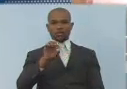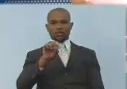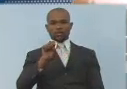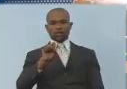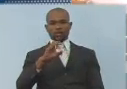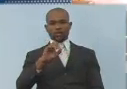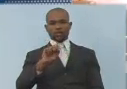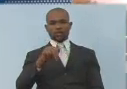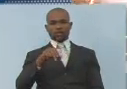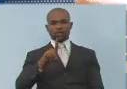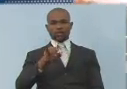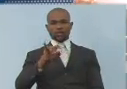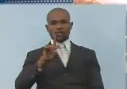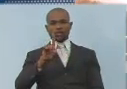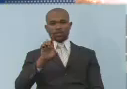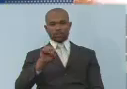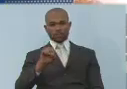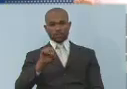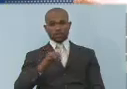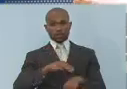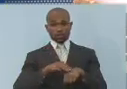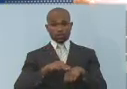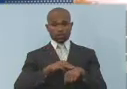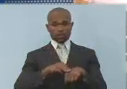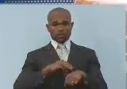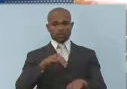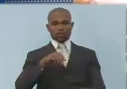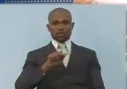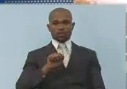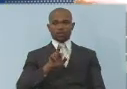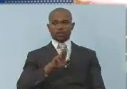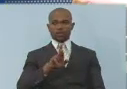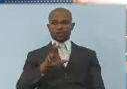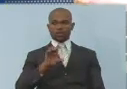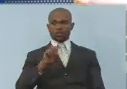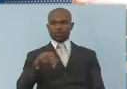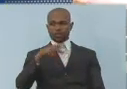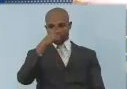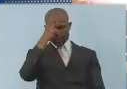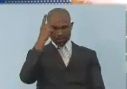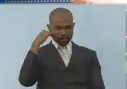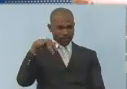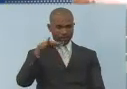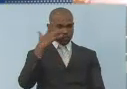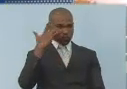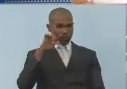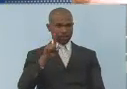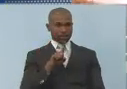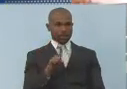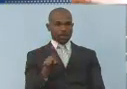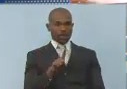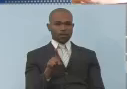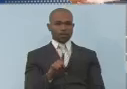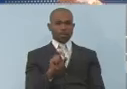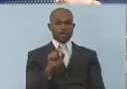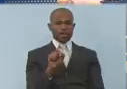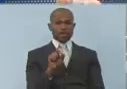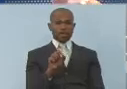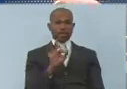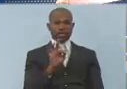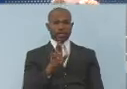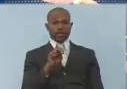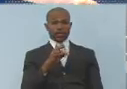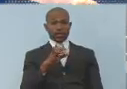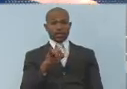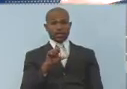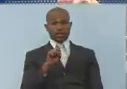José Carlos Cândido, vulgo Marrom. Quase ninguém sabe, né? Quem sabe também quem é Francisco